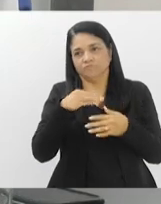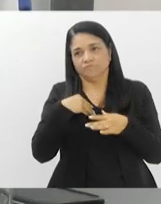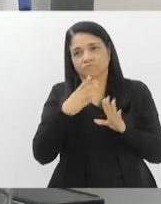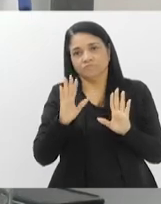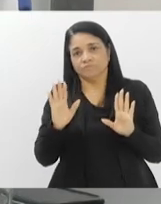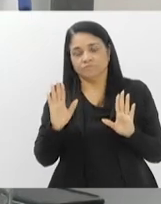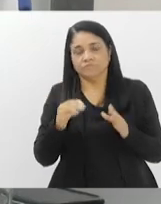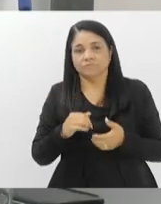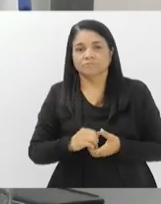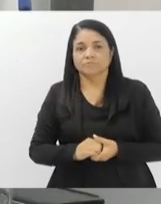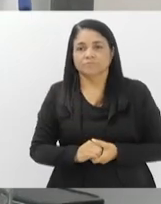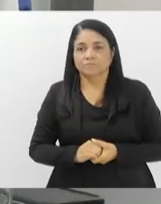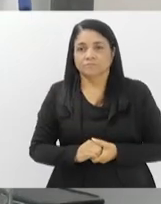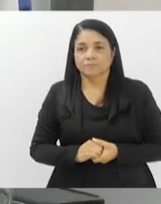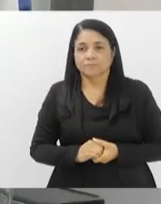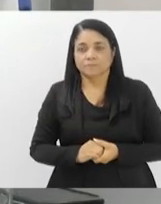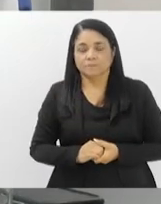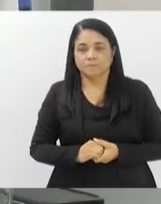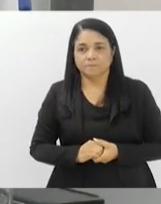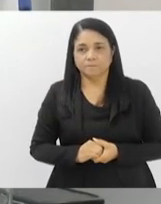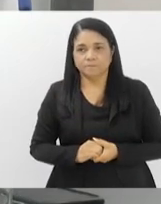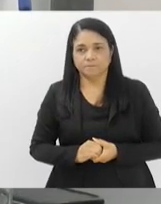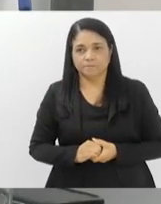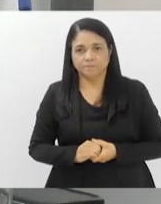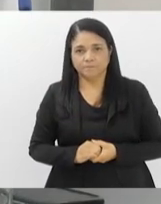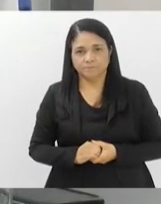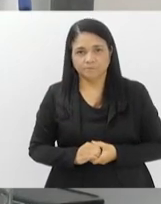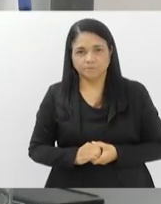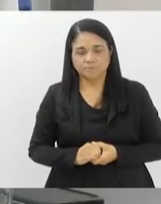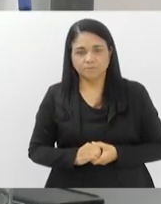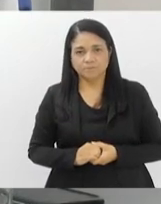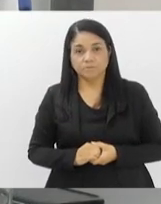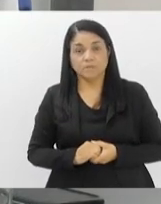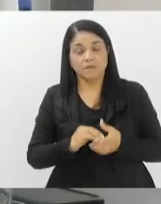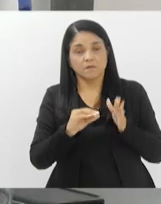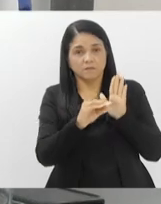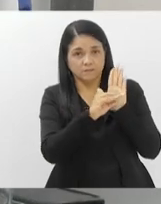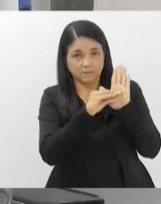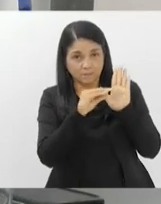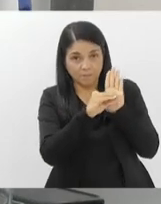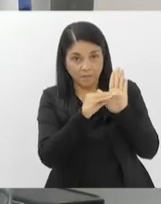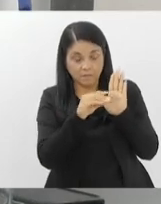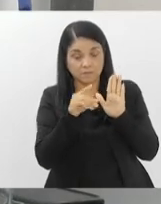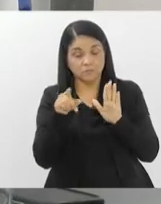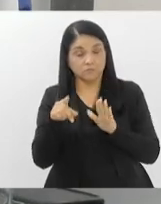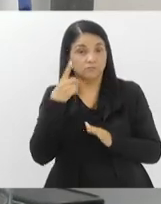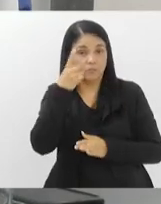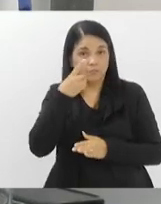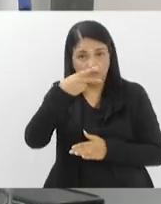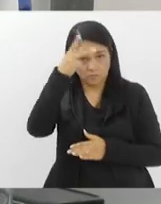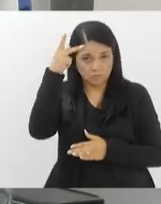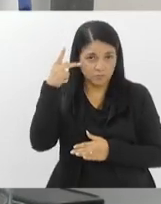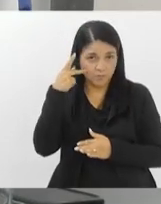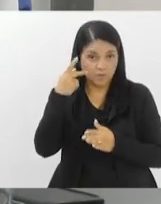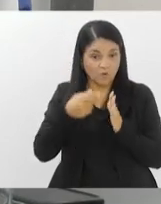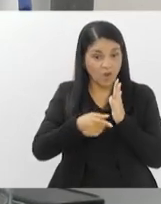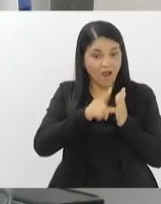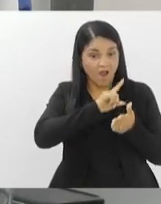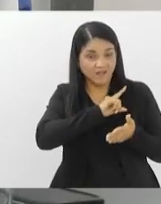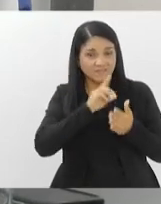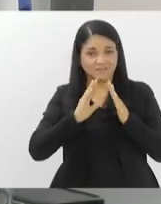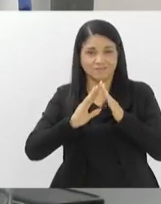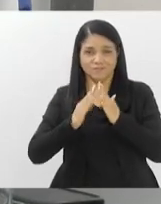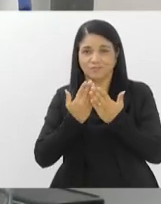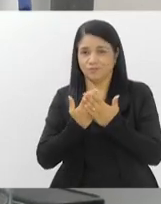constitucionais... Agora, as emendas do deputado Luiz Paulo também foram anteriores ao Colégio de